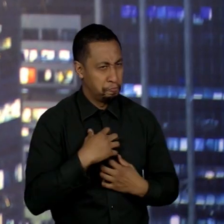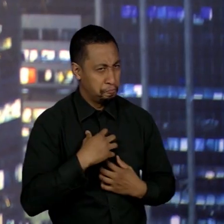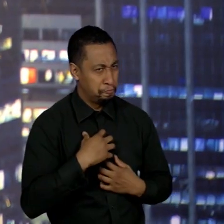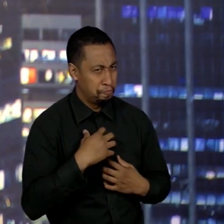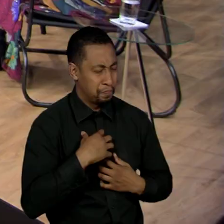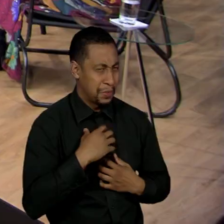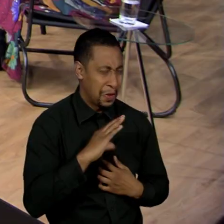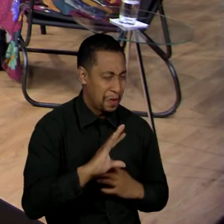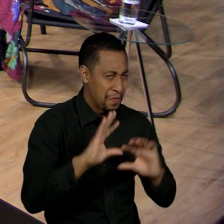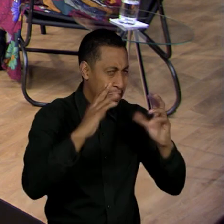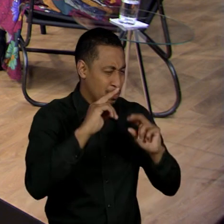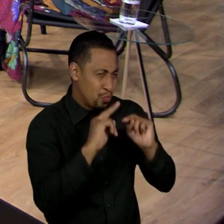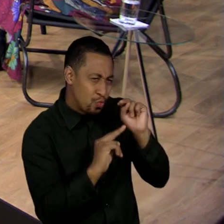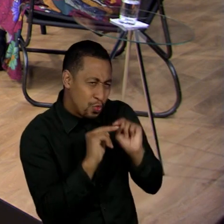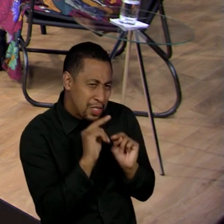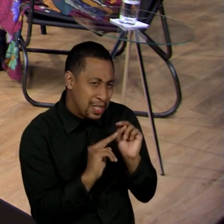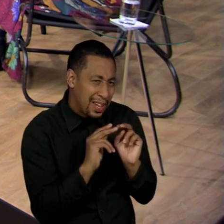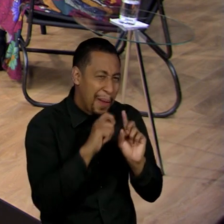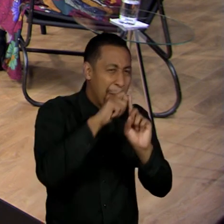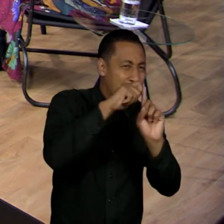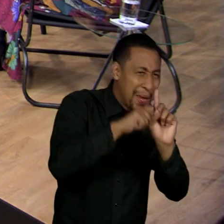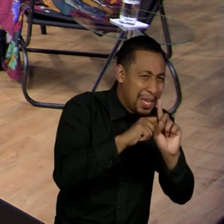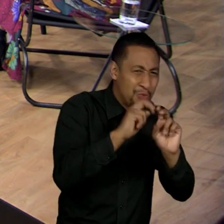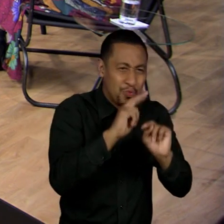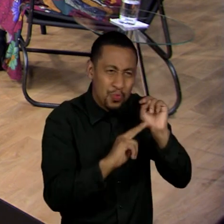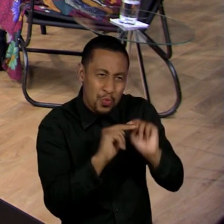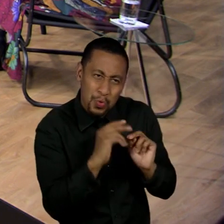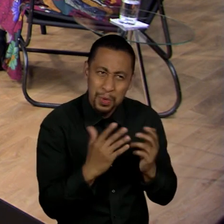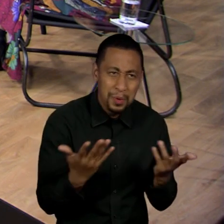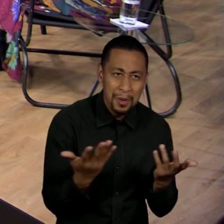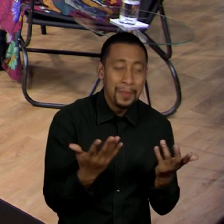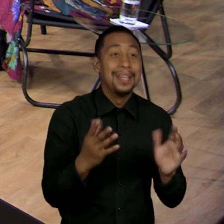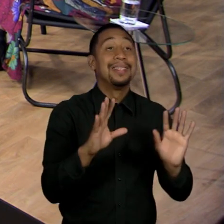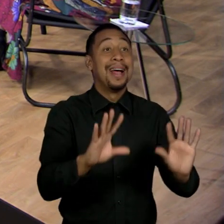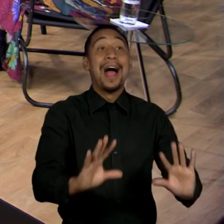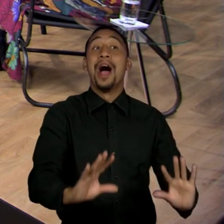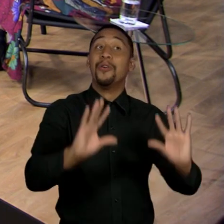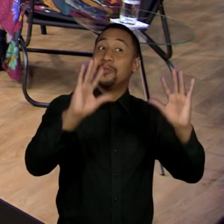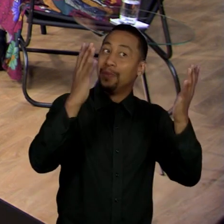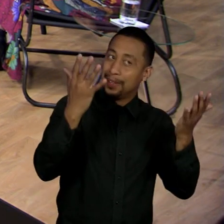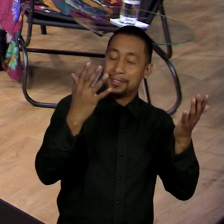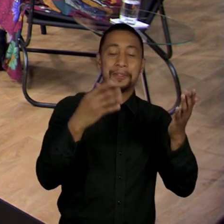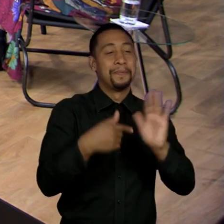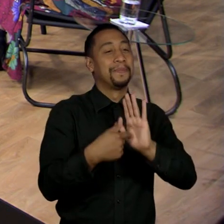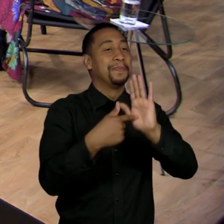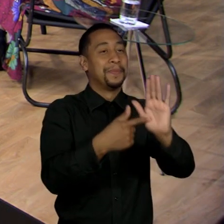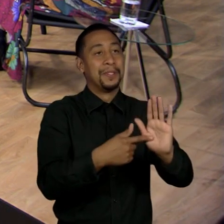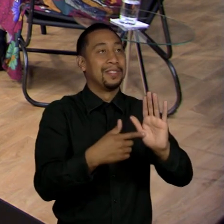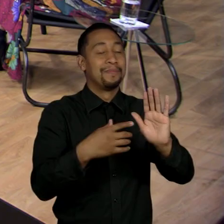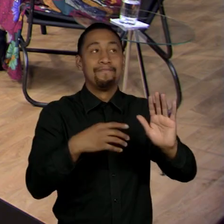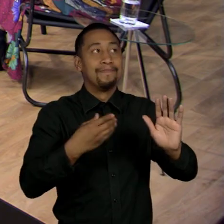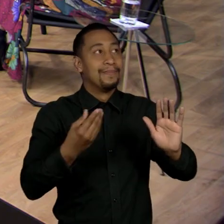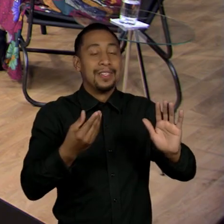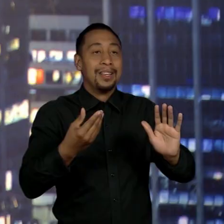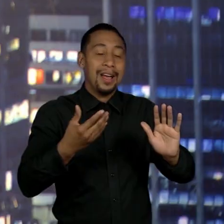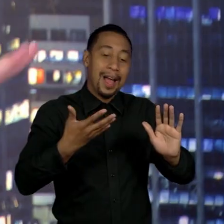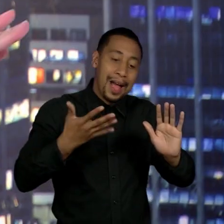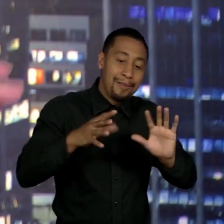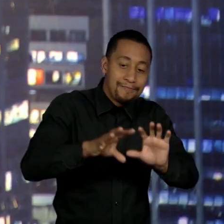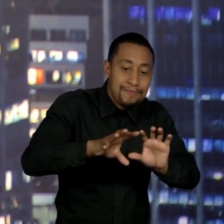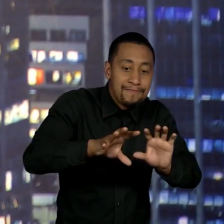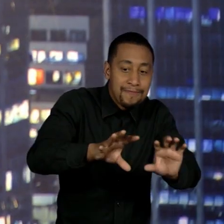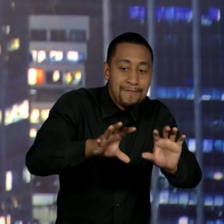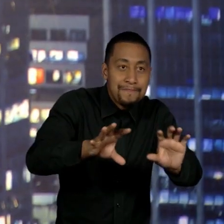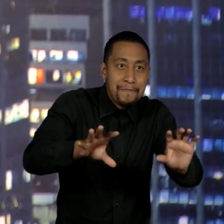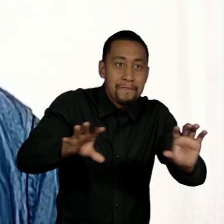junho, mas assim, a verdade é que a festa, preparativo, né, pensando aí enquanto movimenta, professor Diego, vai além